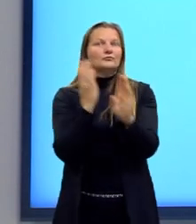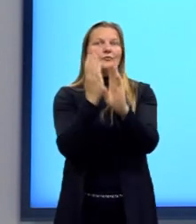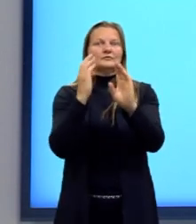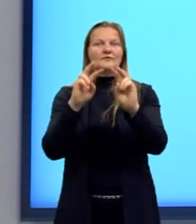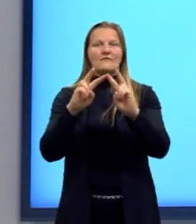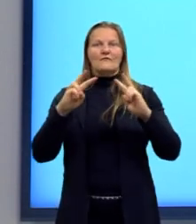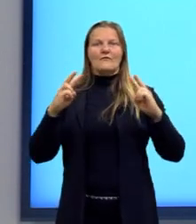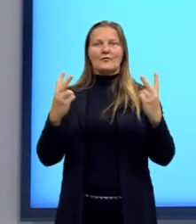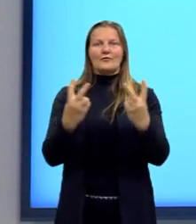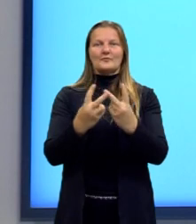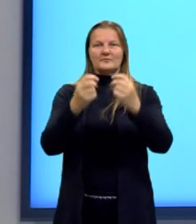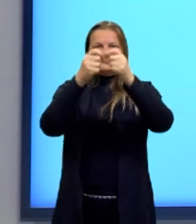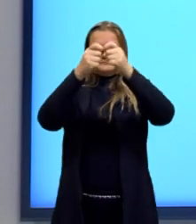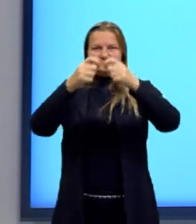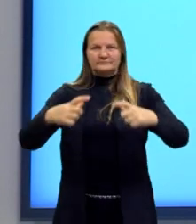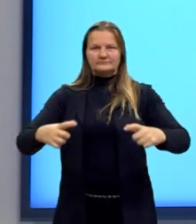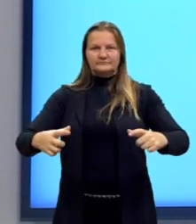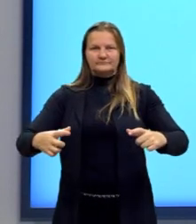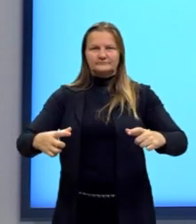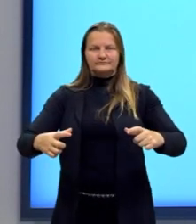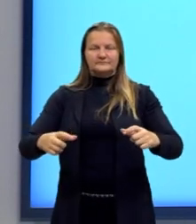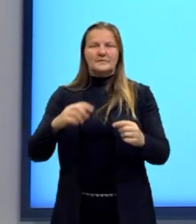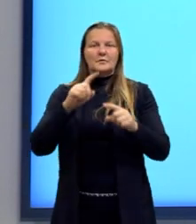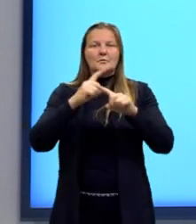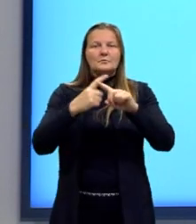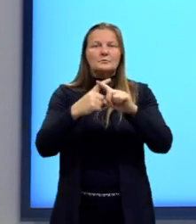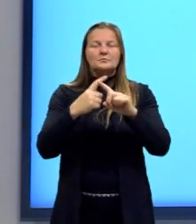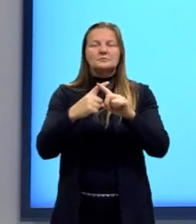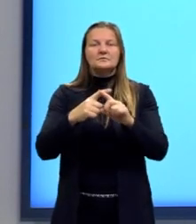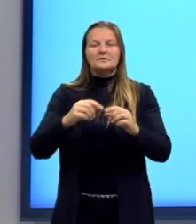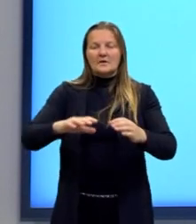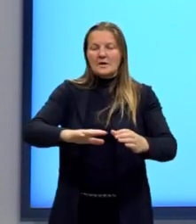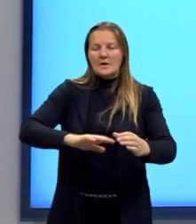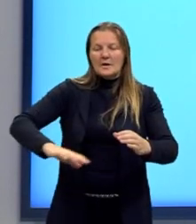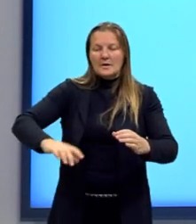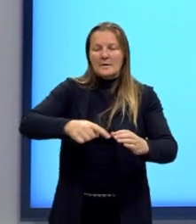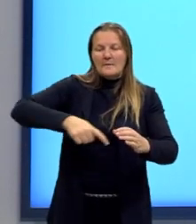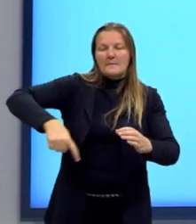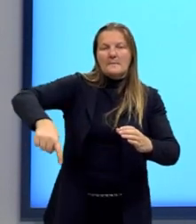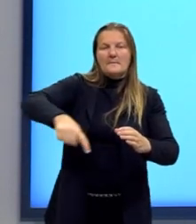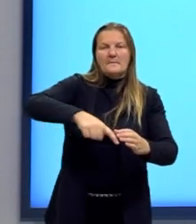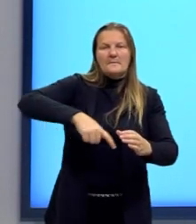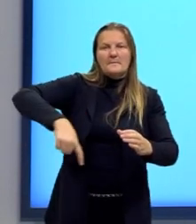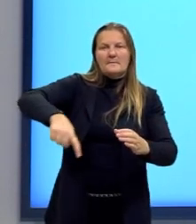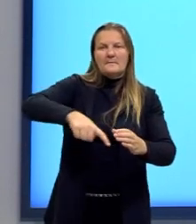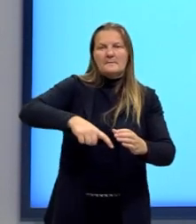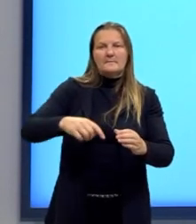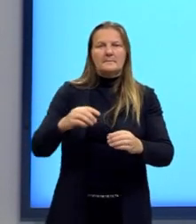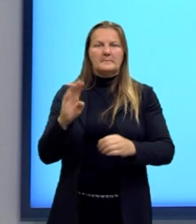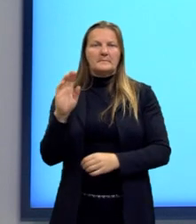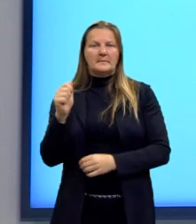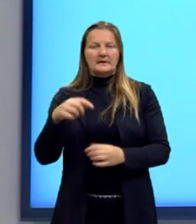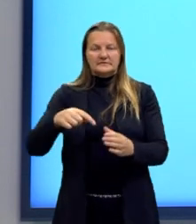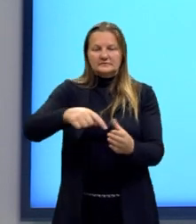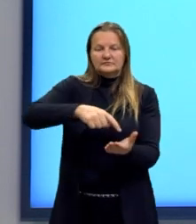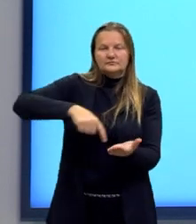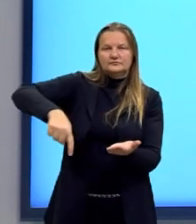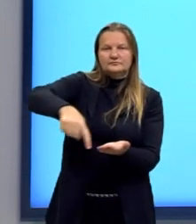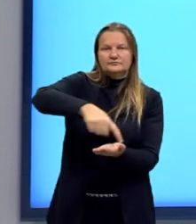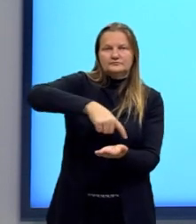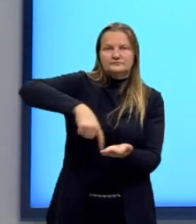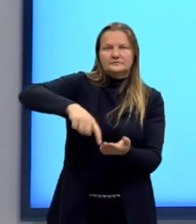cone então o volume é dado pela multiplicação da área da base e aqui a nossa base seria um círculo